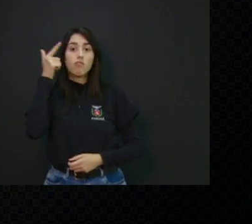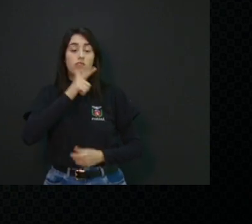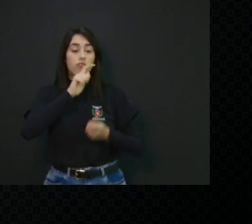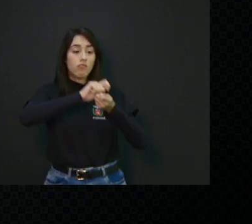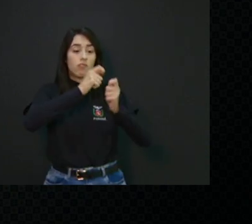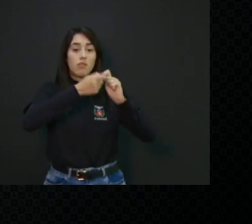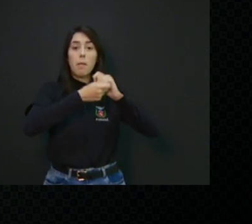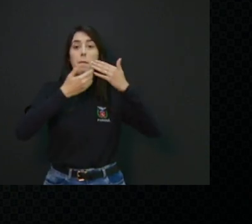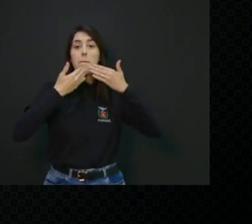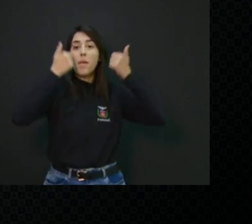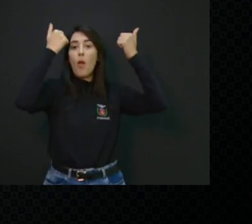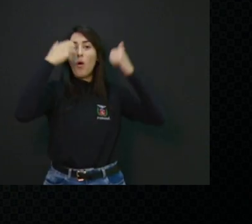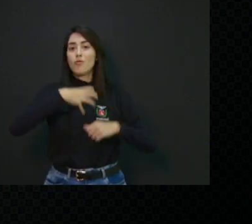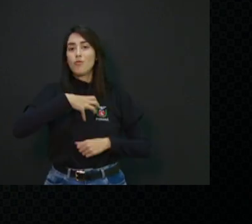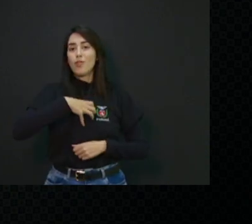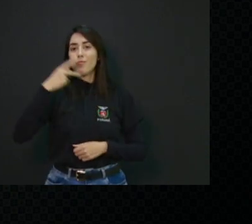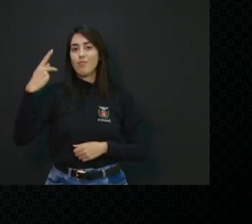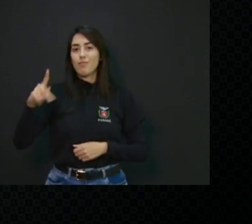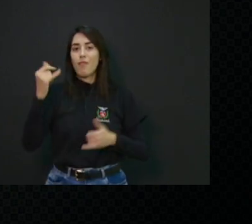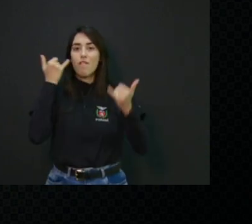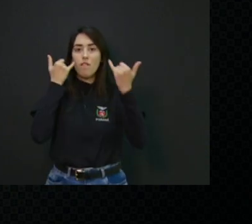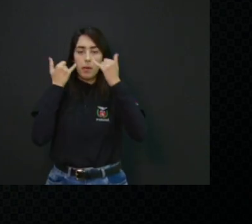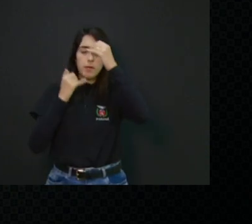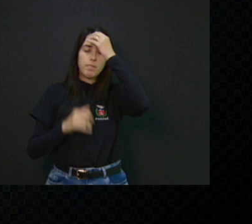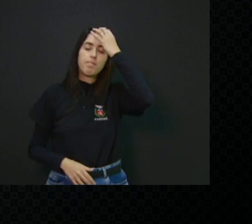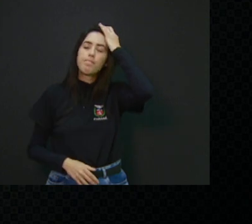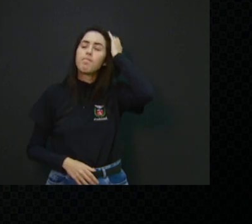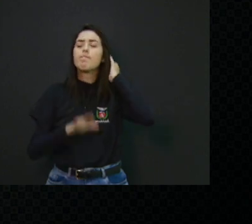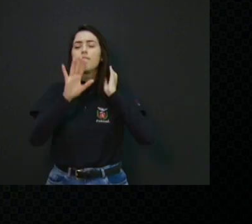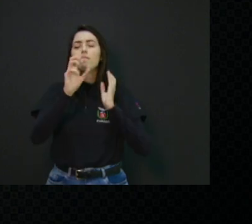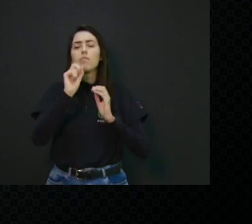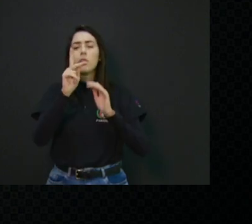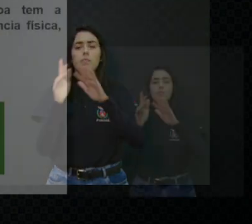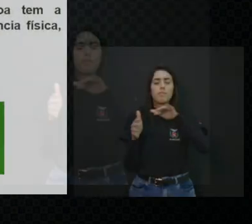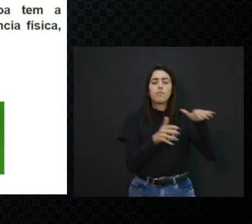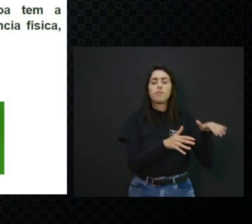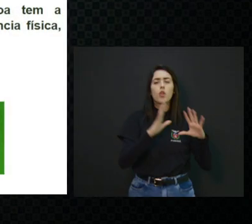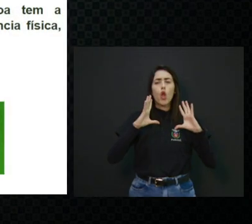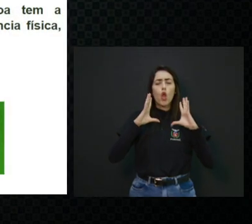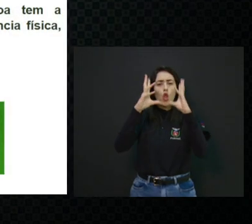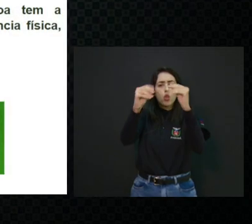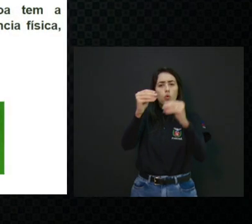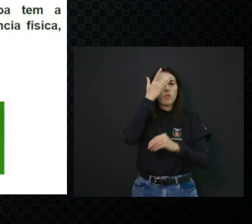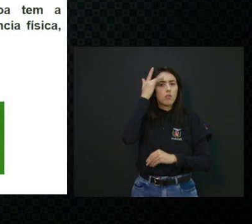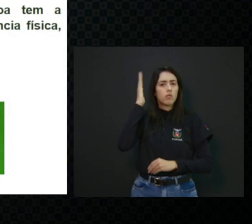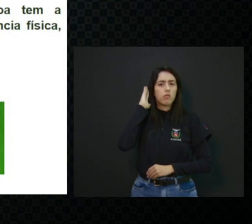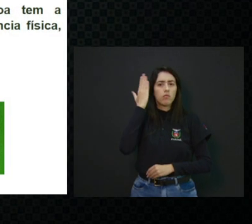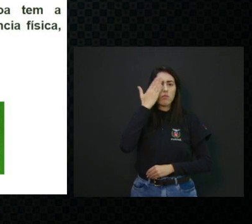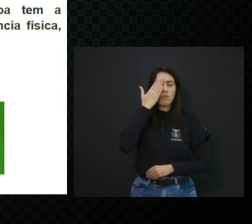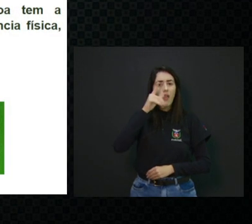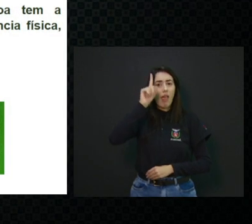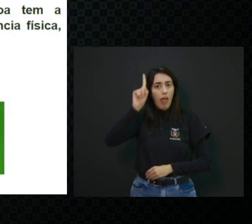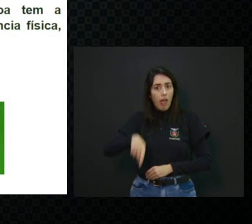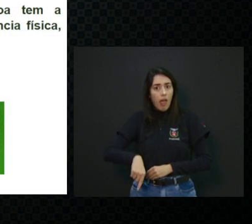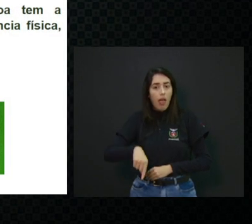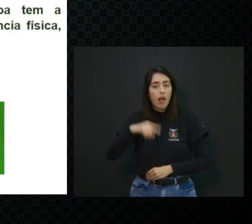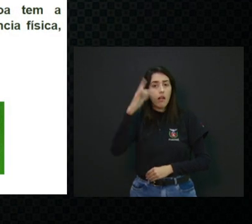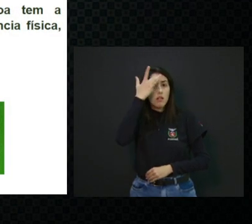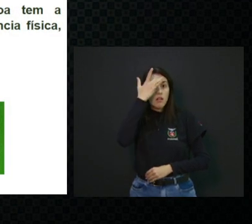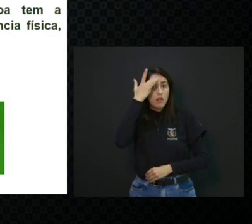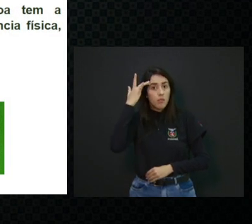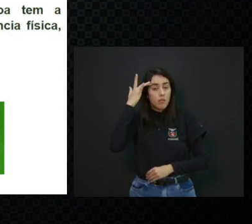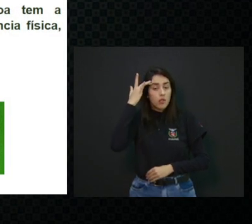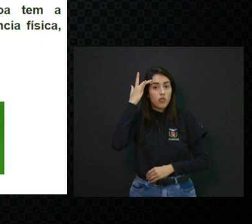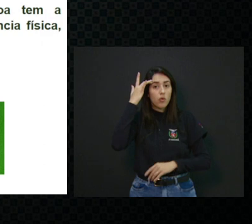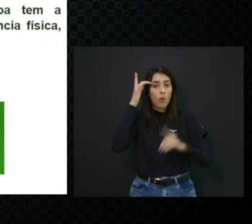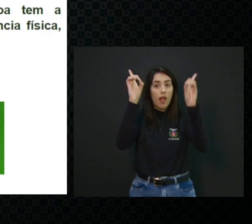a informação. Essa também é muito interessante. Toda pessoa com surdo-cegueira é considerada uma pessoa com